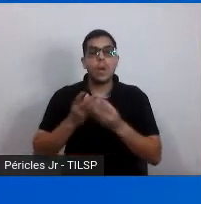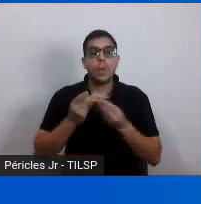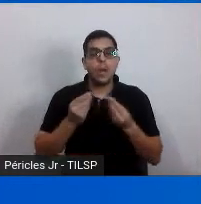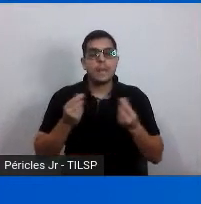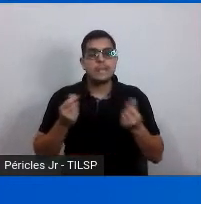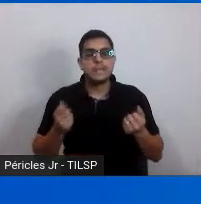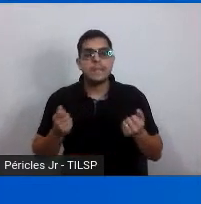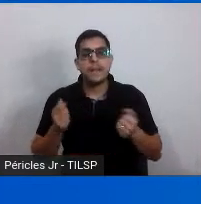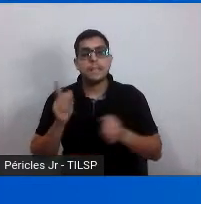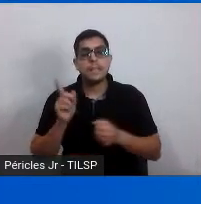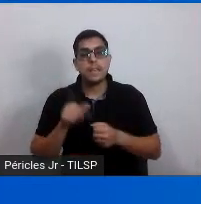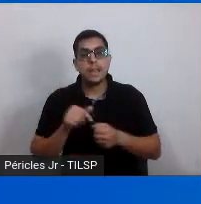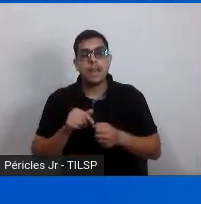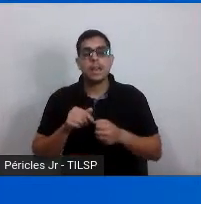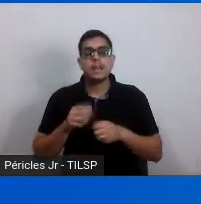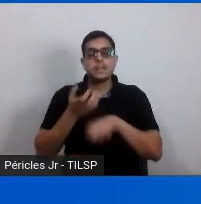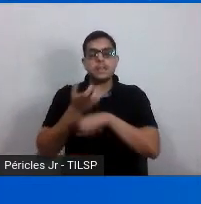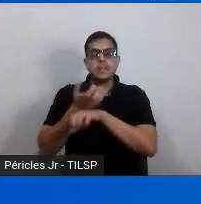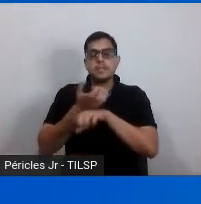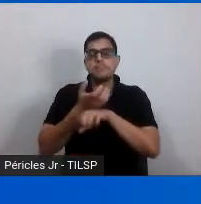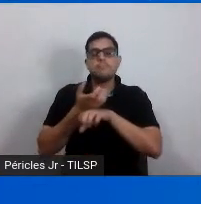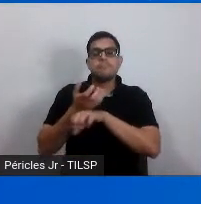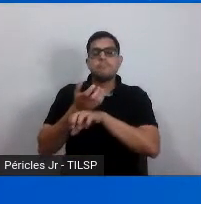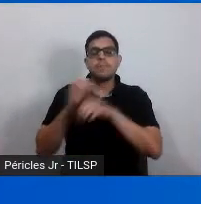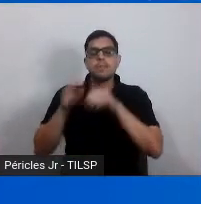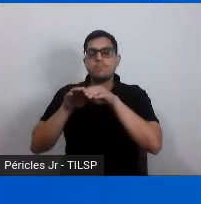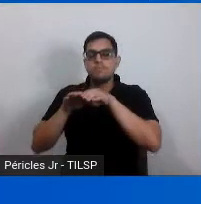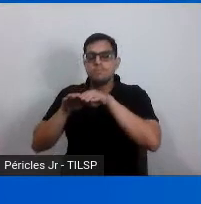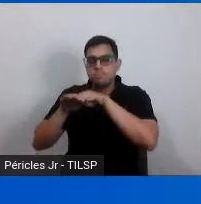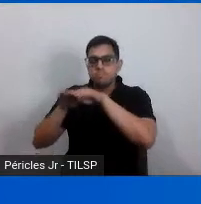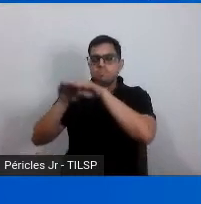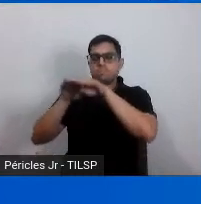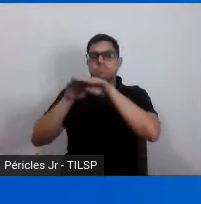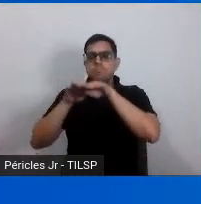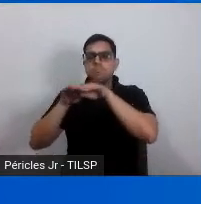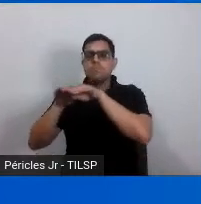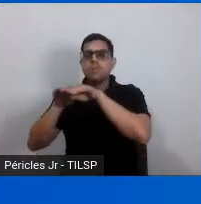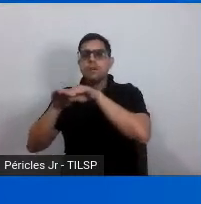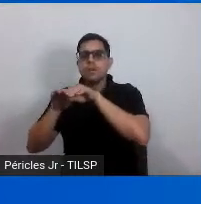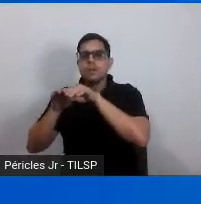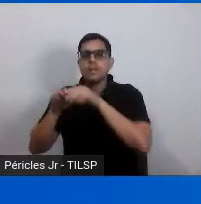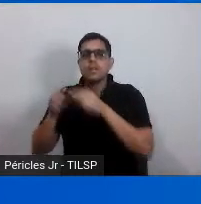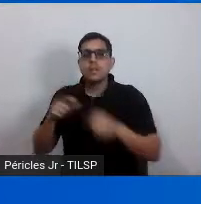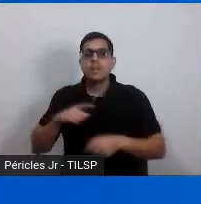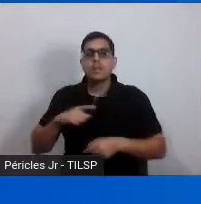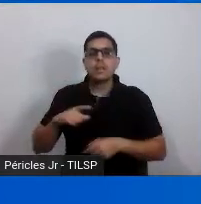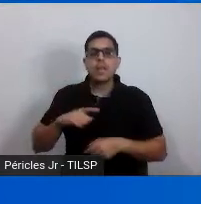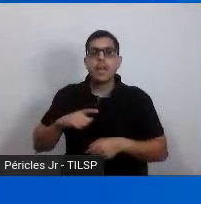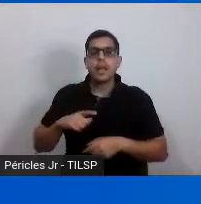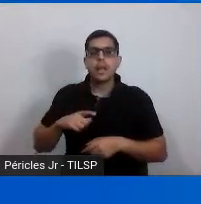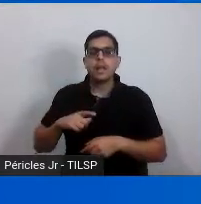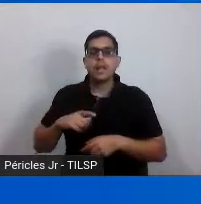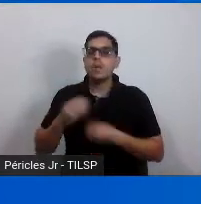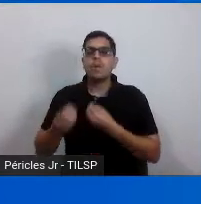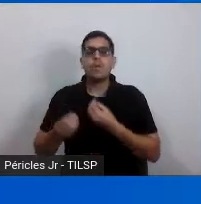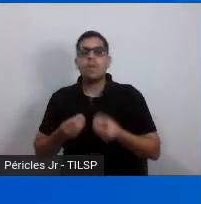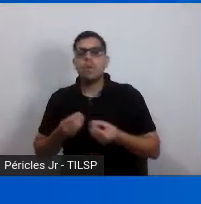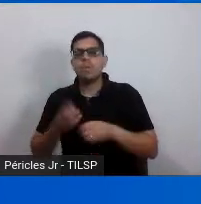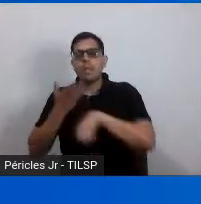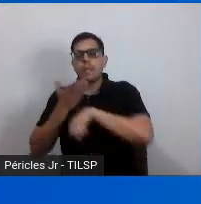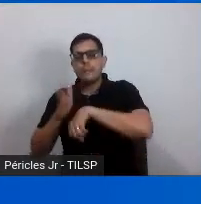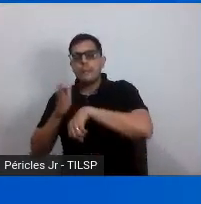disciplina de nivelamento para educação à distância e de expectativas de oportunizar treinamento